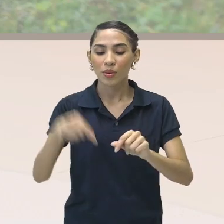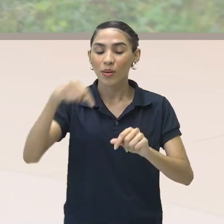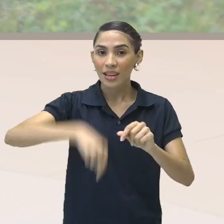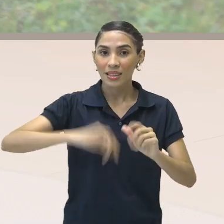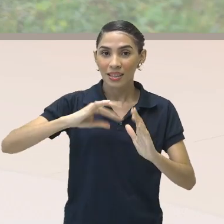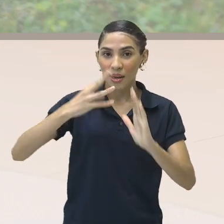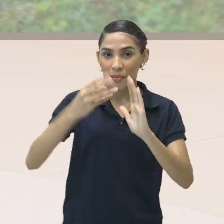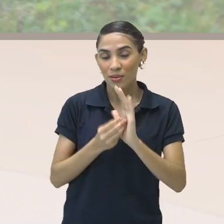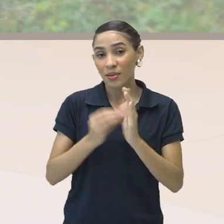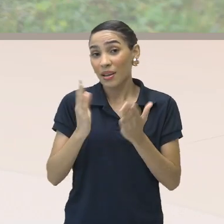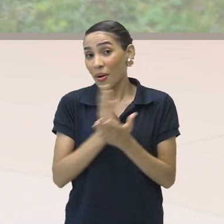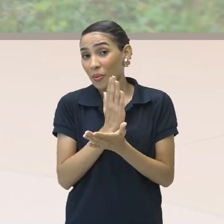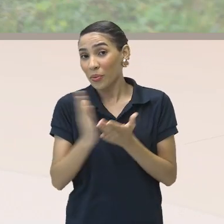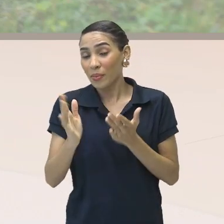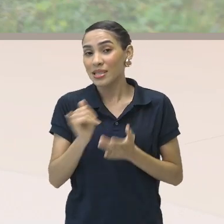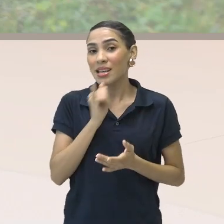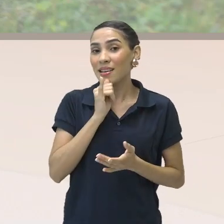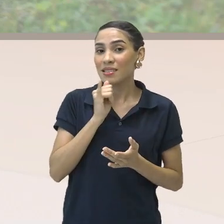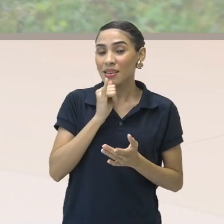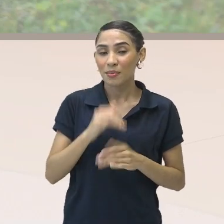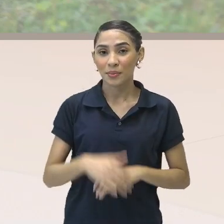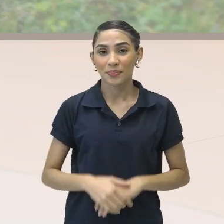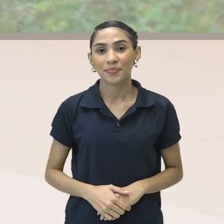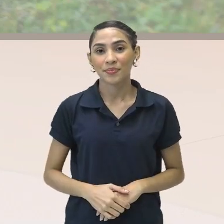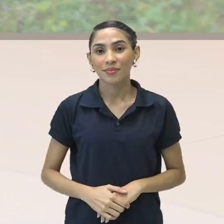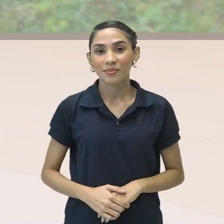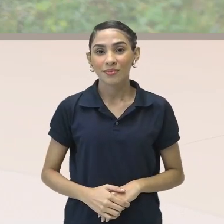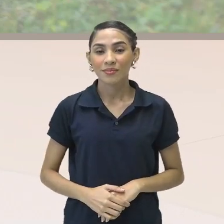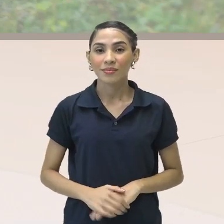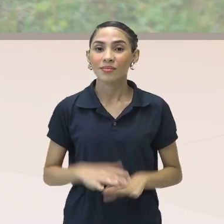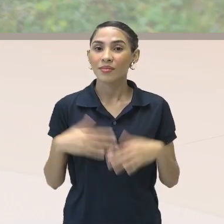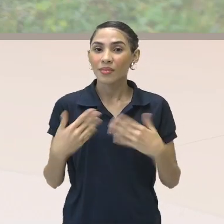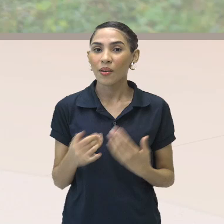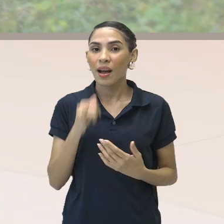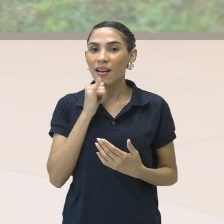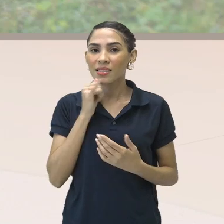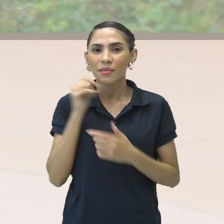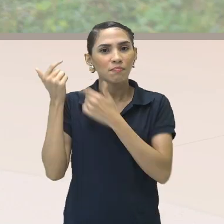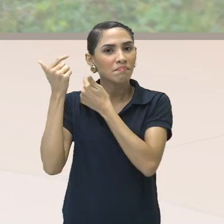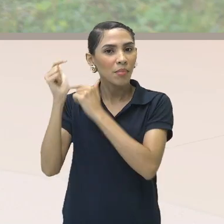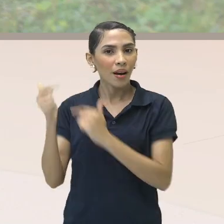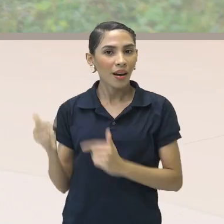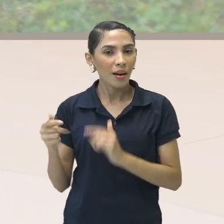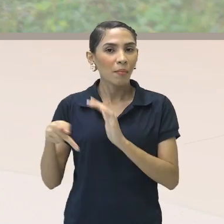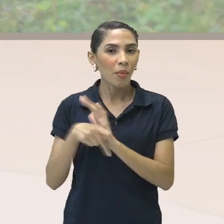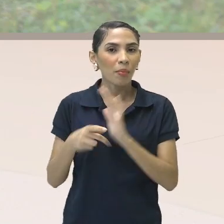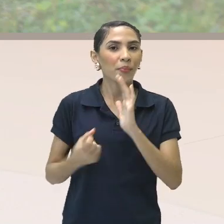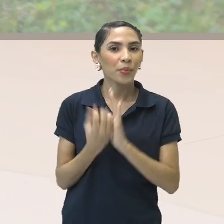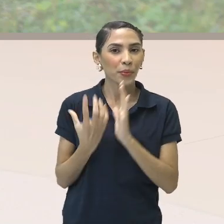Amazônia, de algumas partes, que é como se fossem grandes heranças da produção